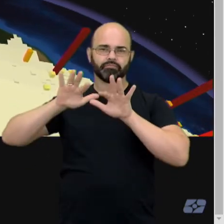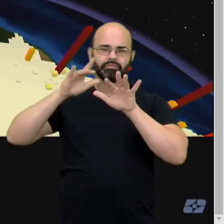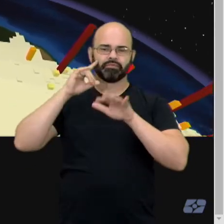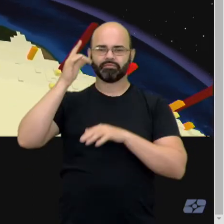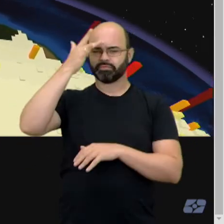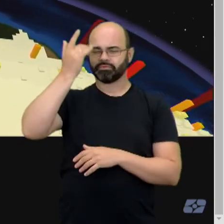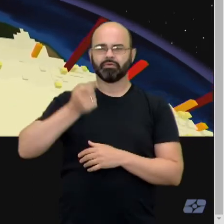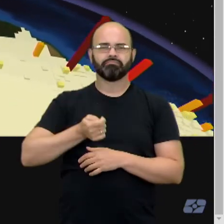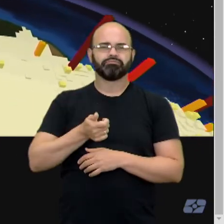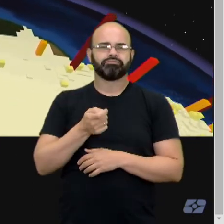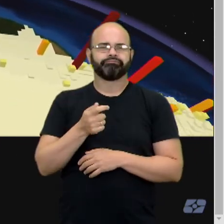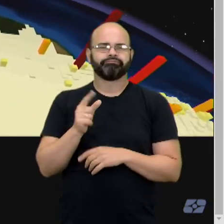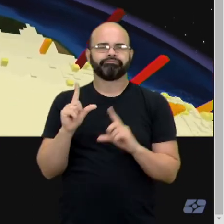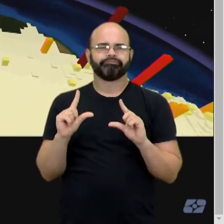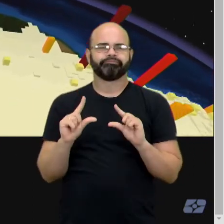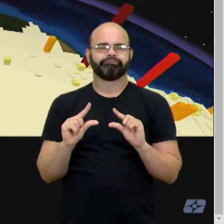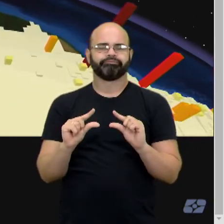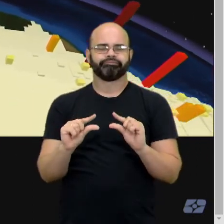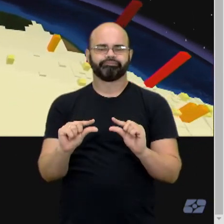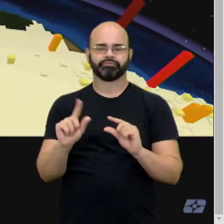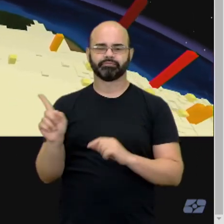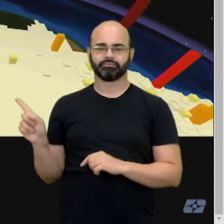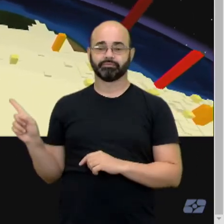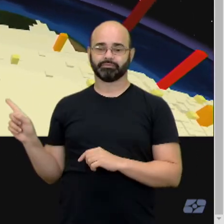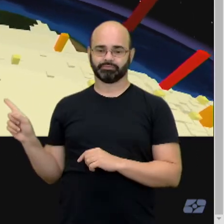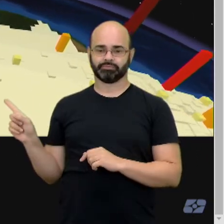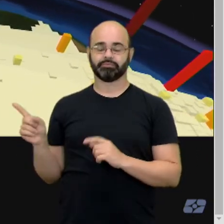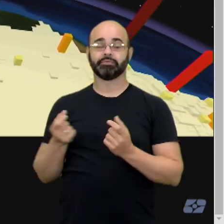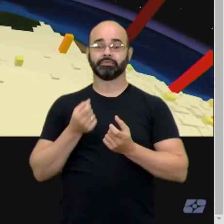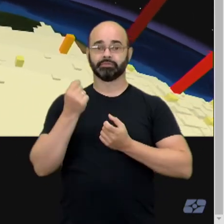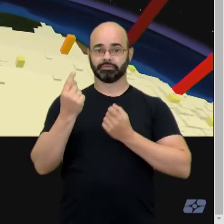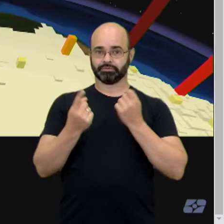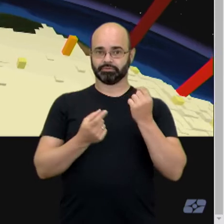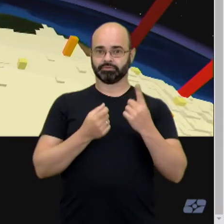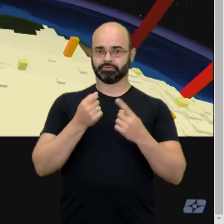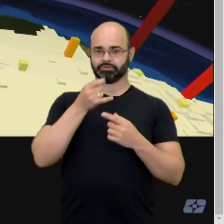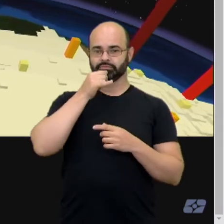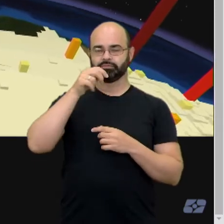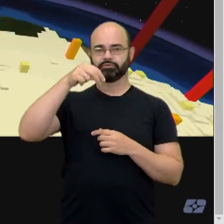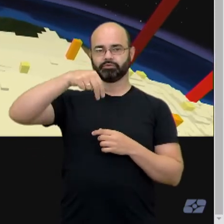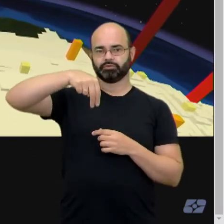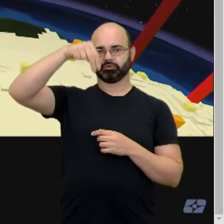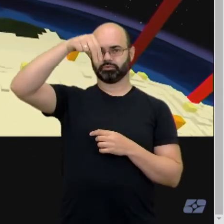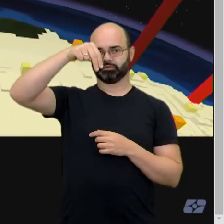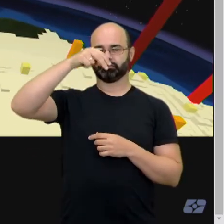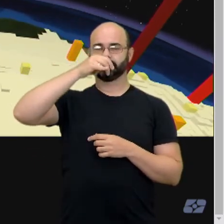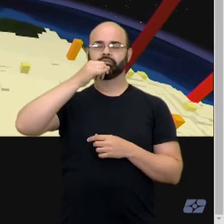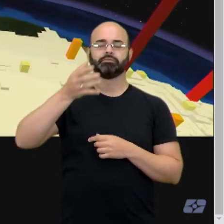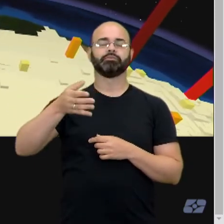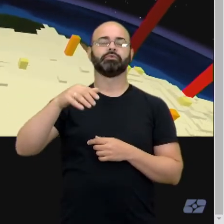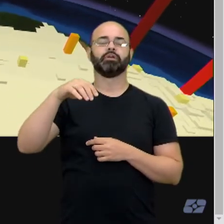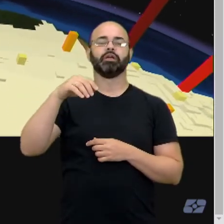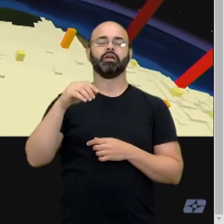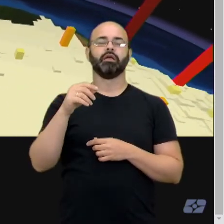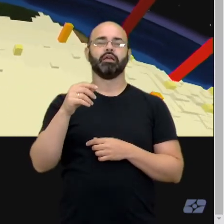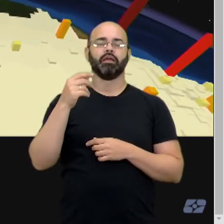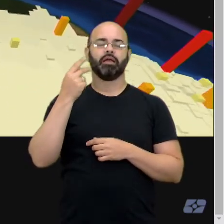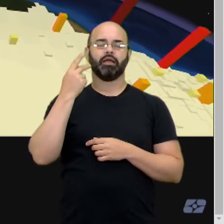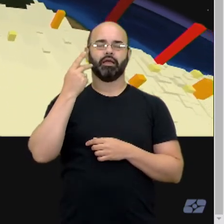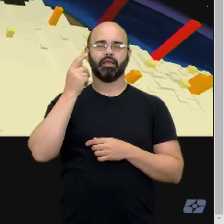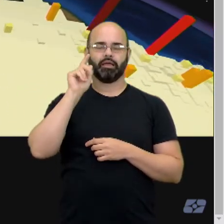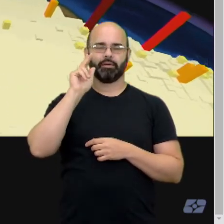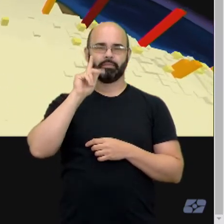diminui rapidamente, sendo que algumas áreas remotas no extremo norte, nos estados do Amapá e Roraima, são quase